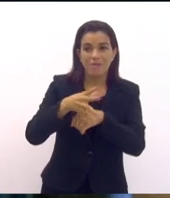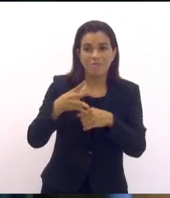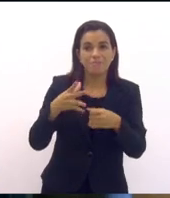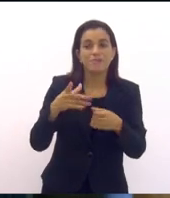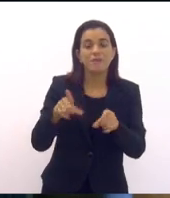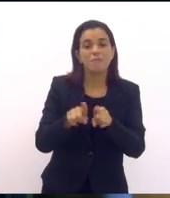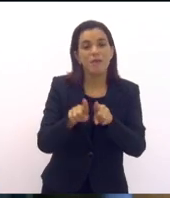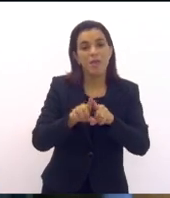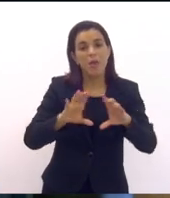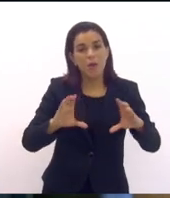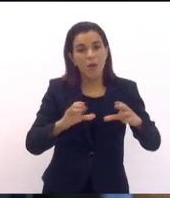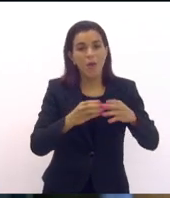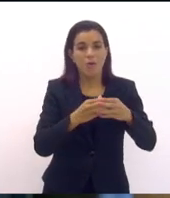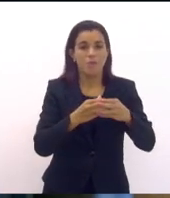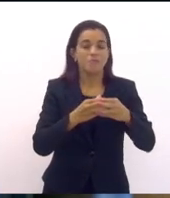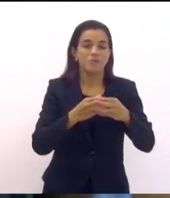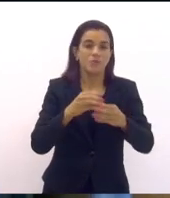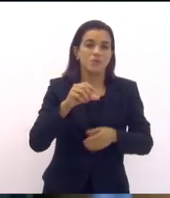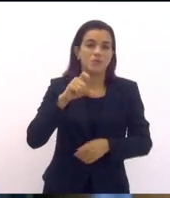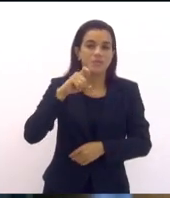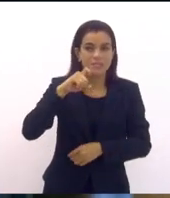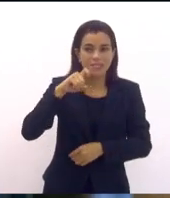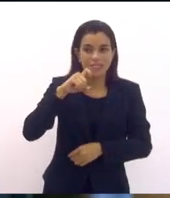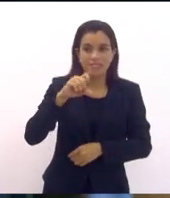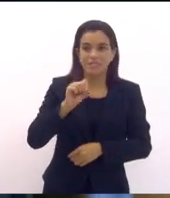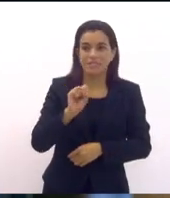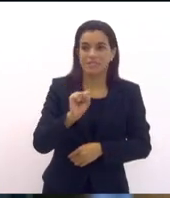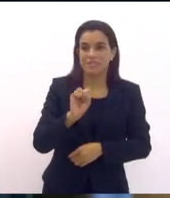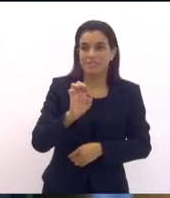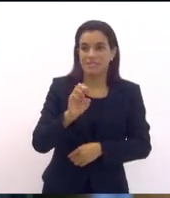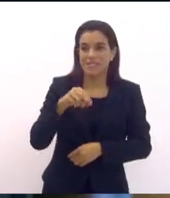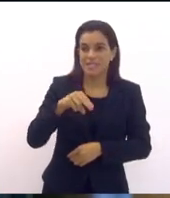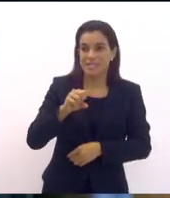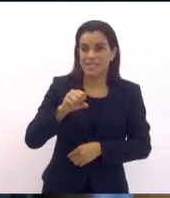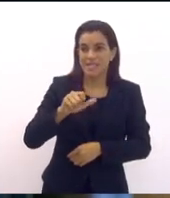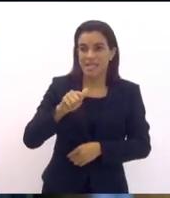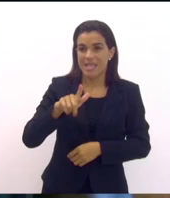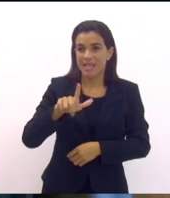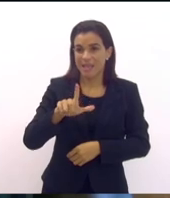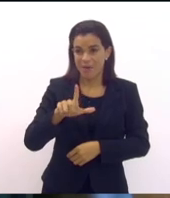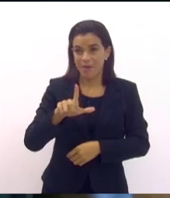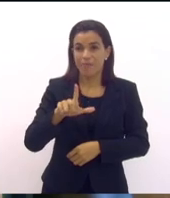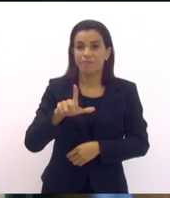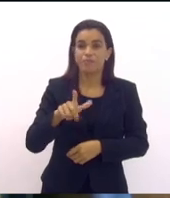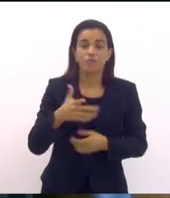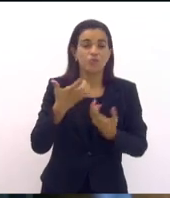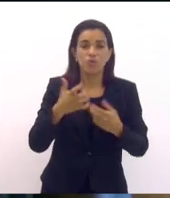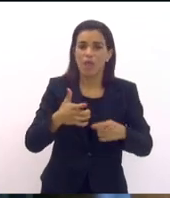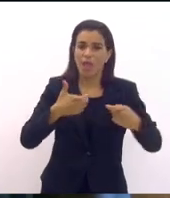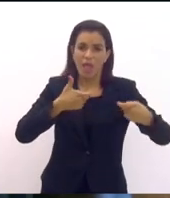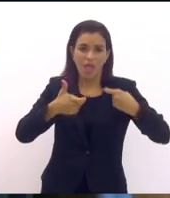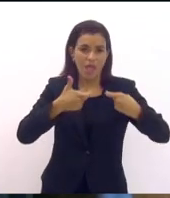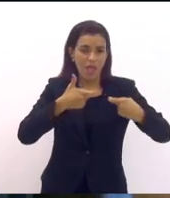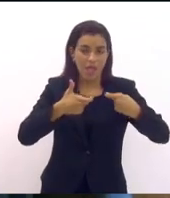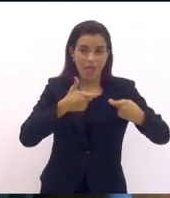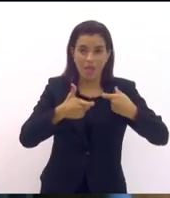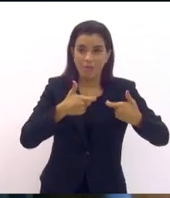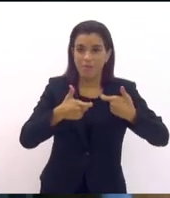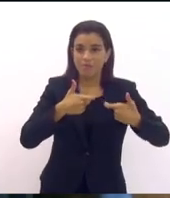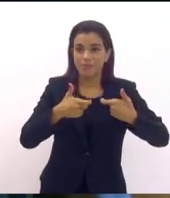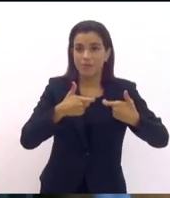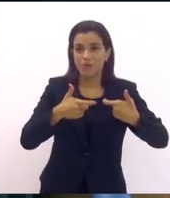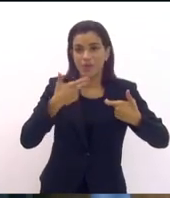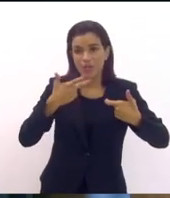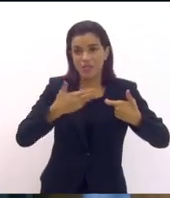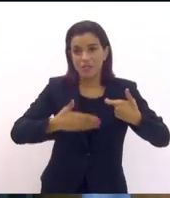Senegal que embora ter sofrido várias coisas mas nunca quis usar as armas contra seus inimigos logo mais a gente vai